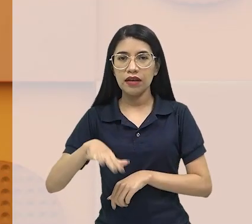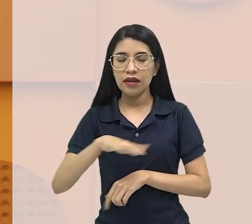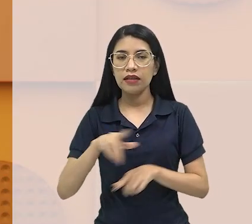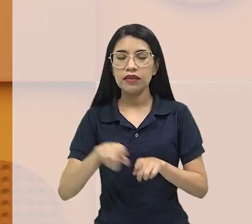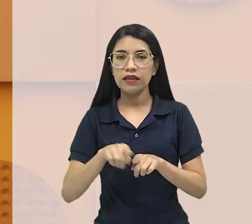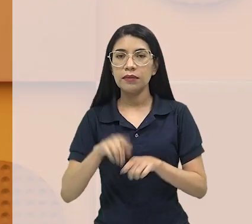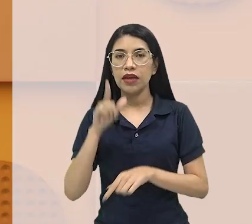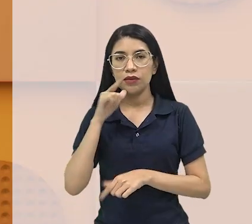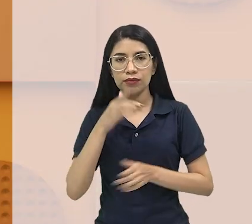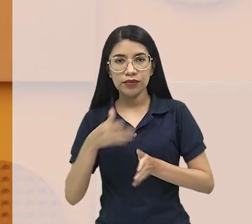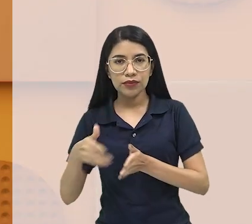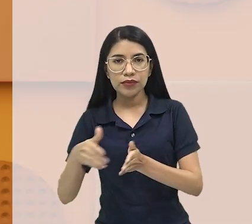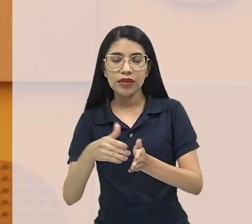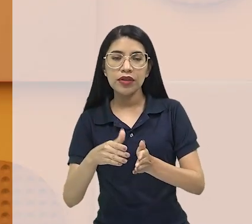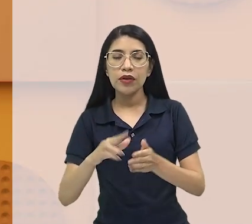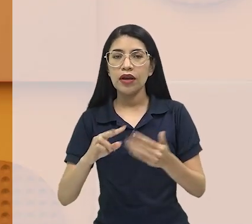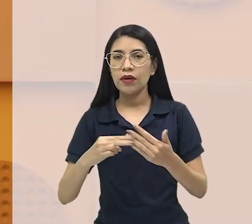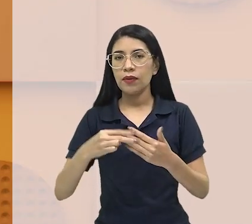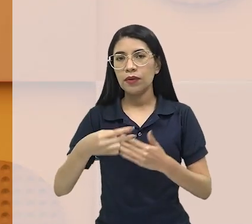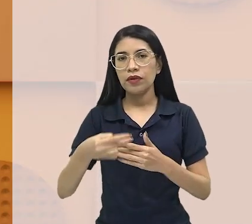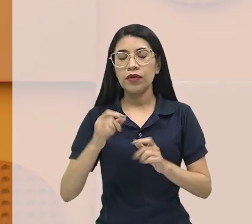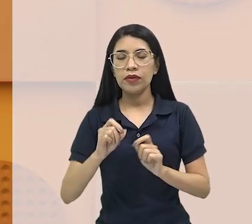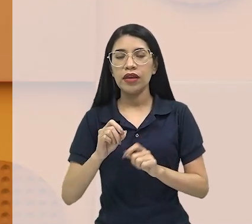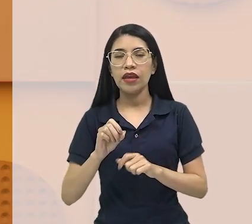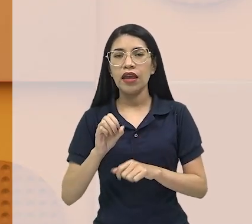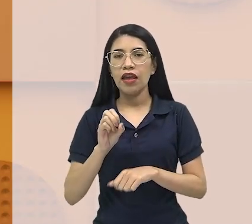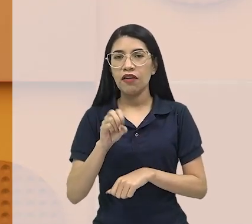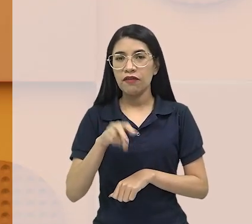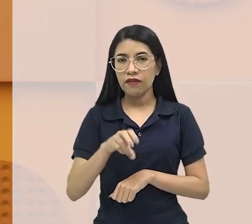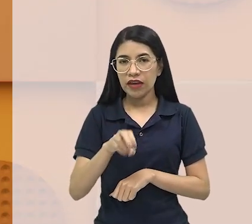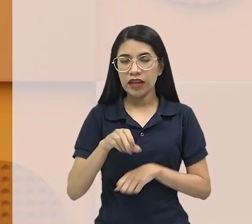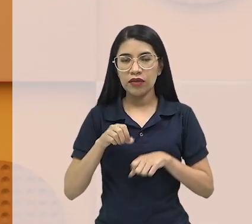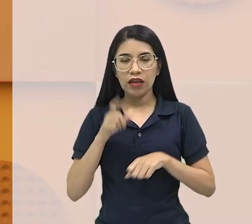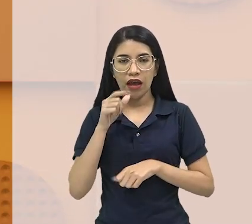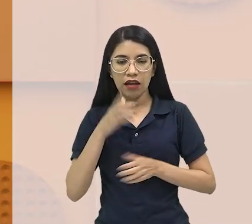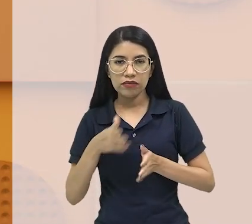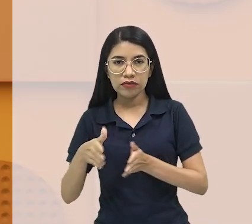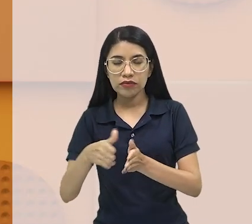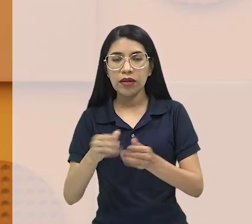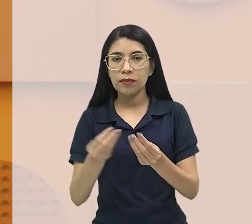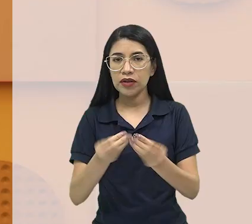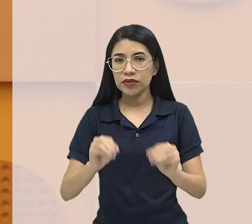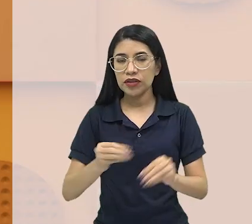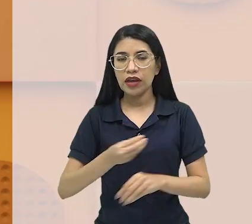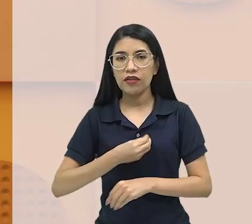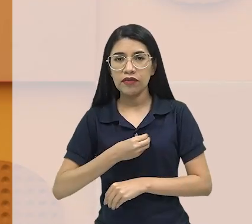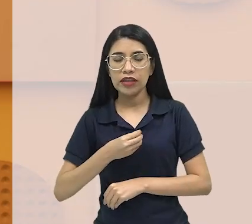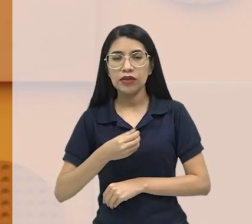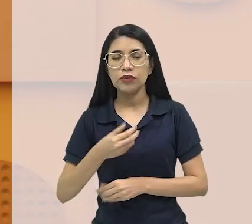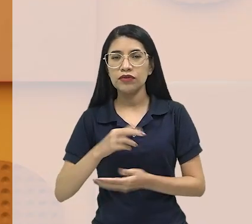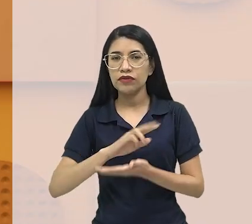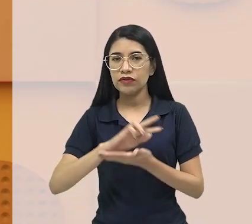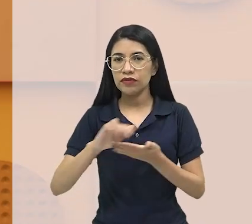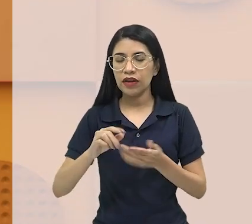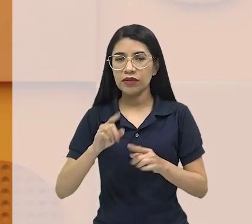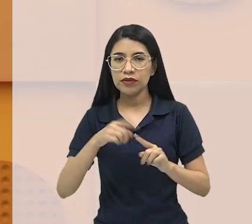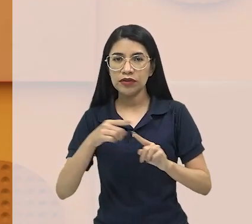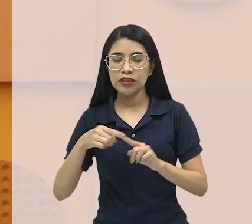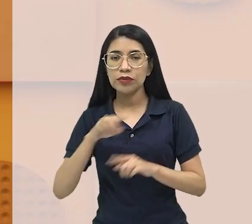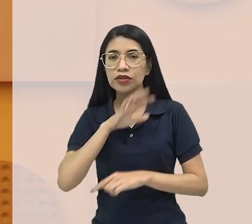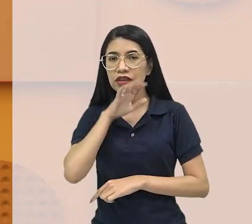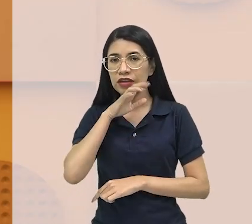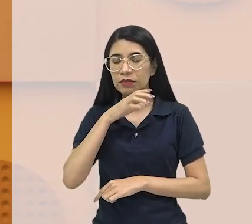dos rios, causando envenenamento das águas, prejudicando a vida aquática e também os outros animais que acabam se